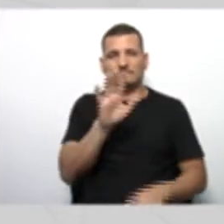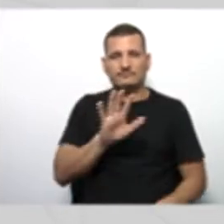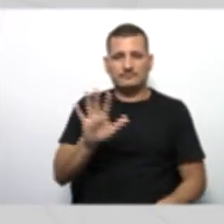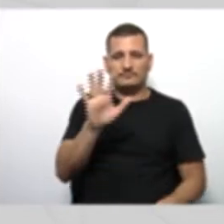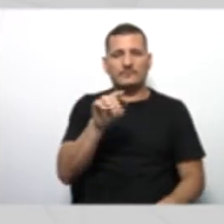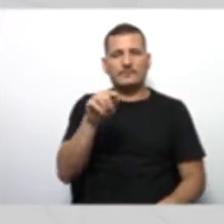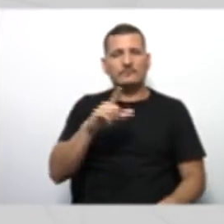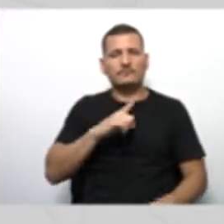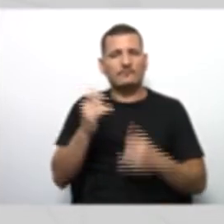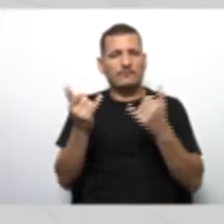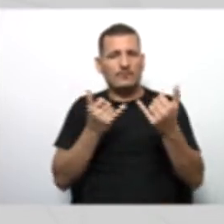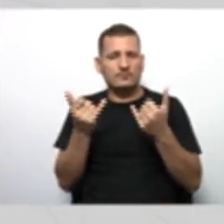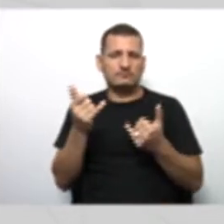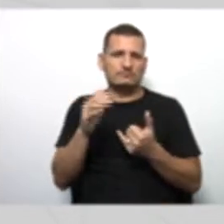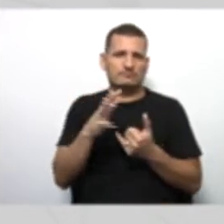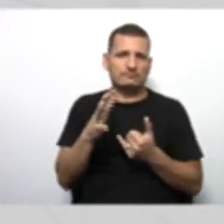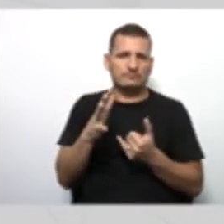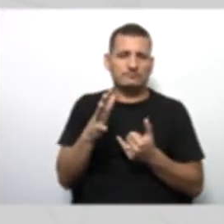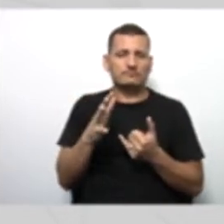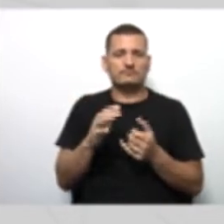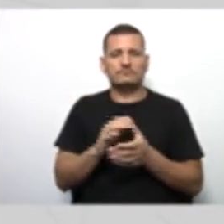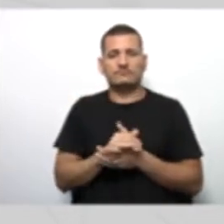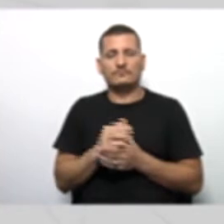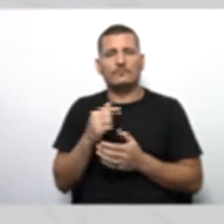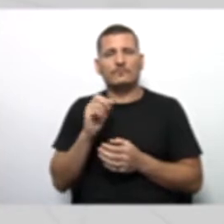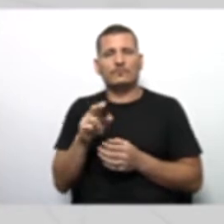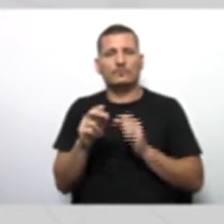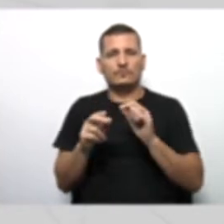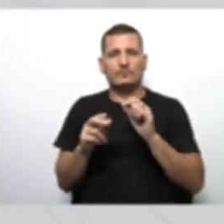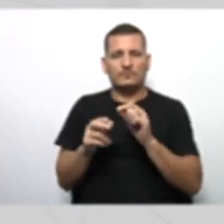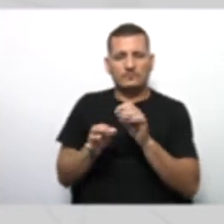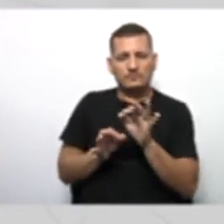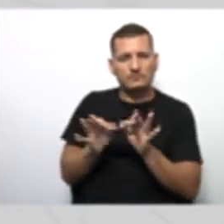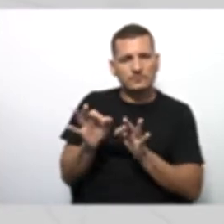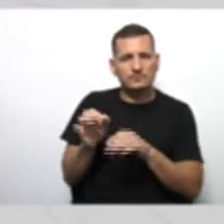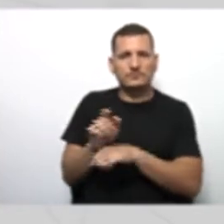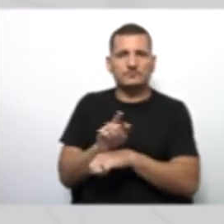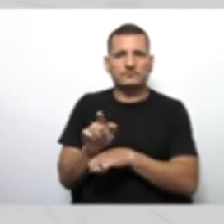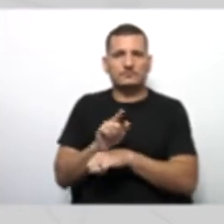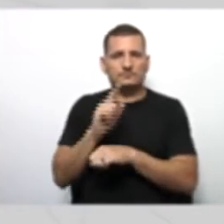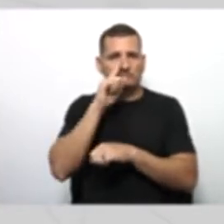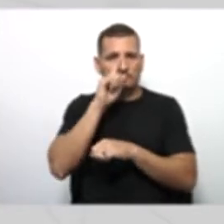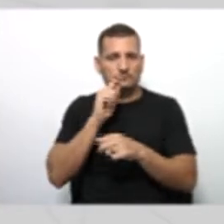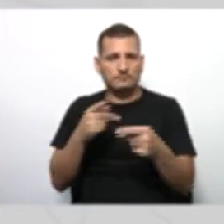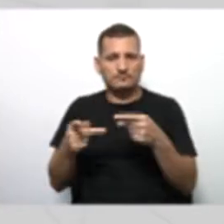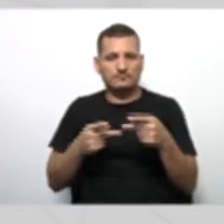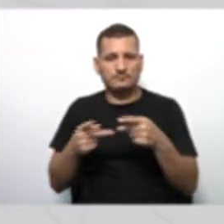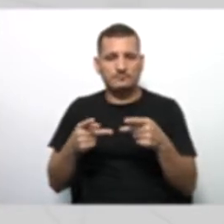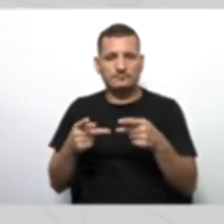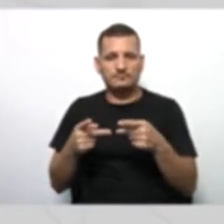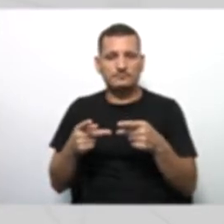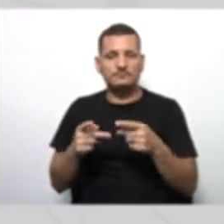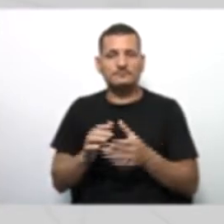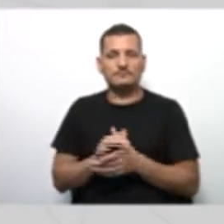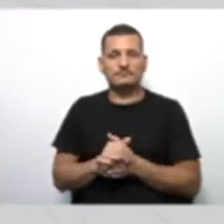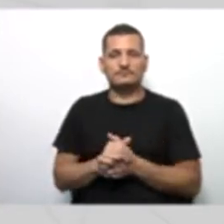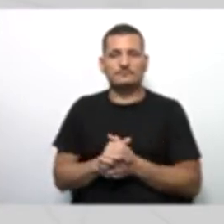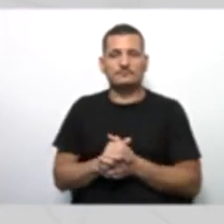informações parciais, é onde eu vou estar tratando o gerenciamento de riscos do meu projeto. Porque eu tenho ali